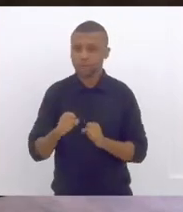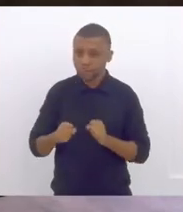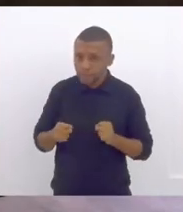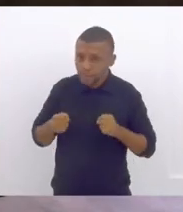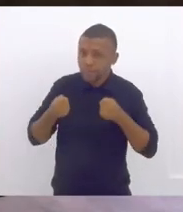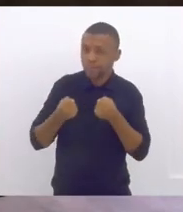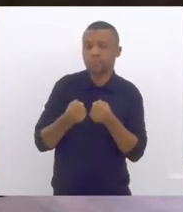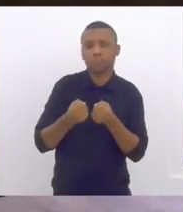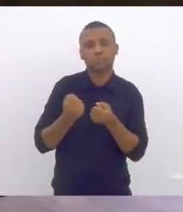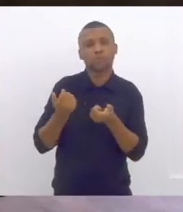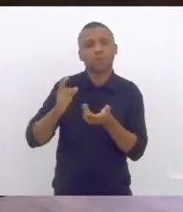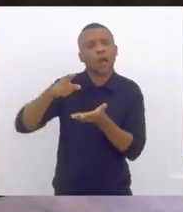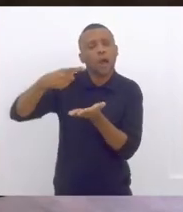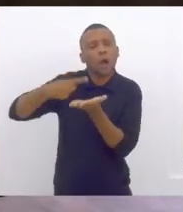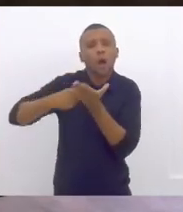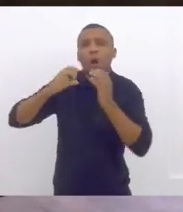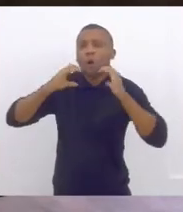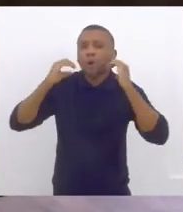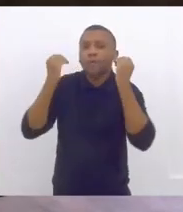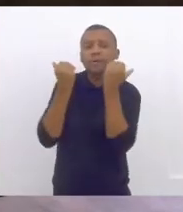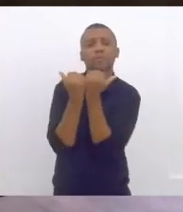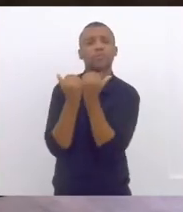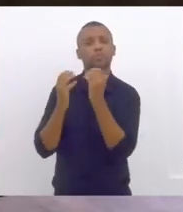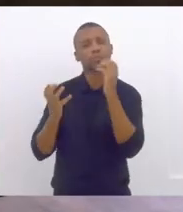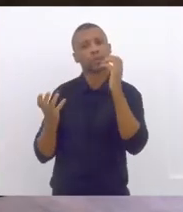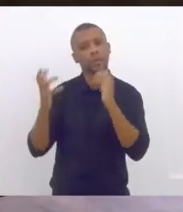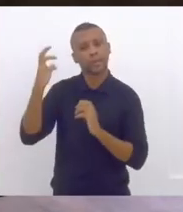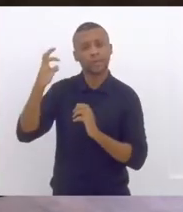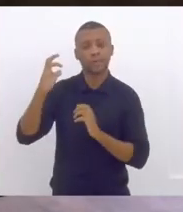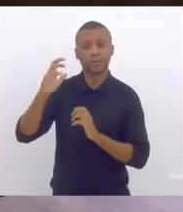do Clima de Paris. E tivemos um ministro brasileiro,